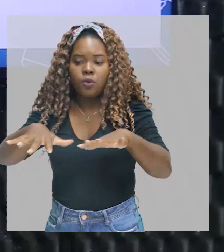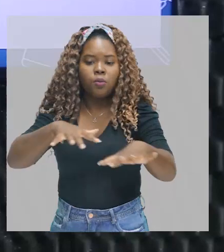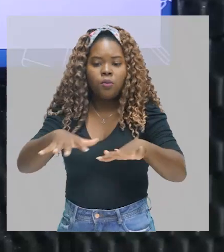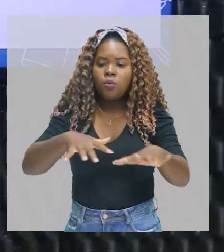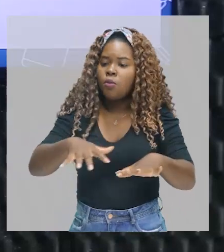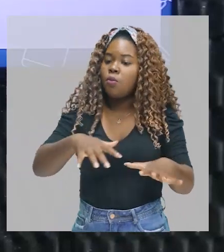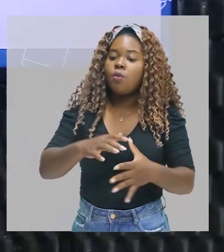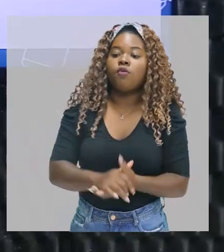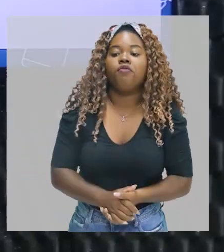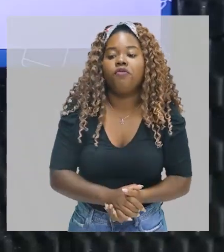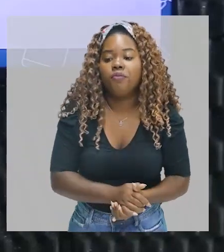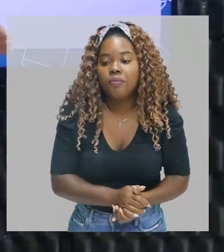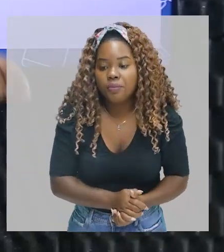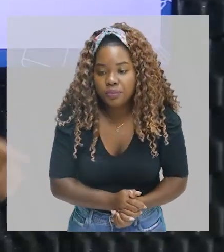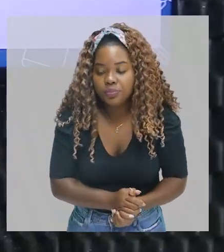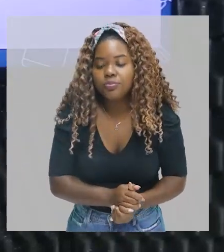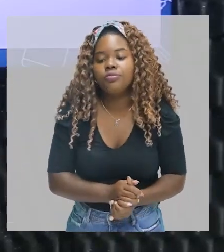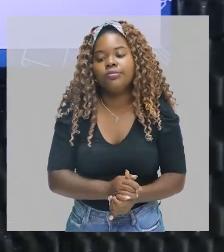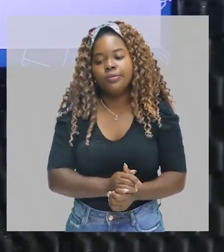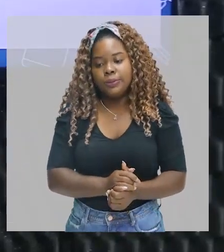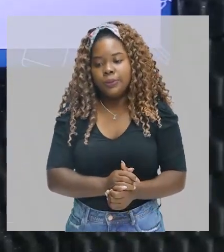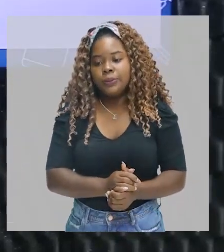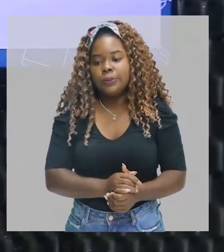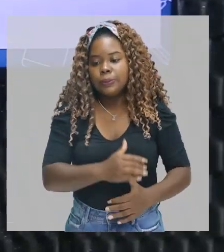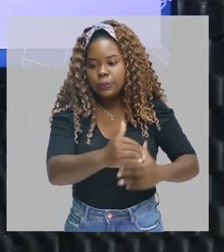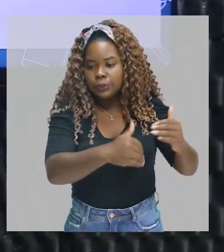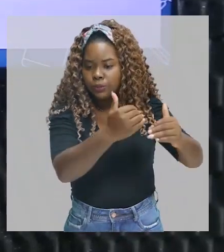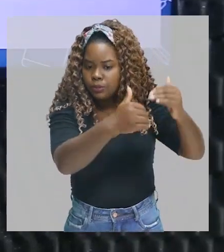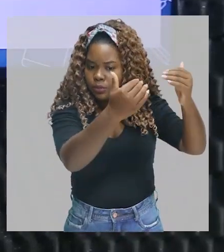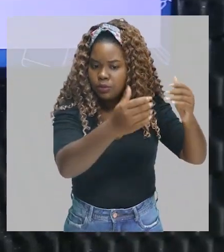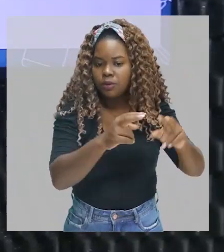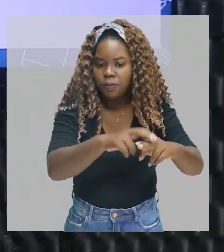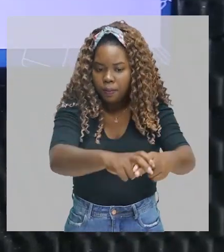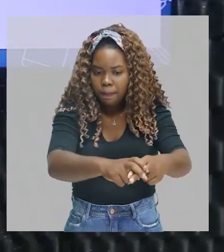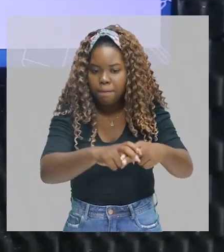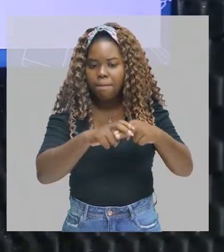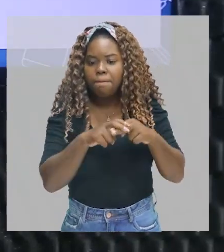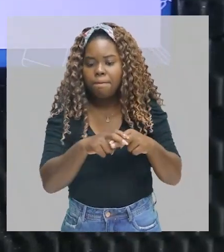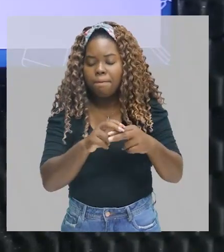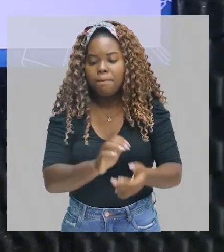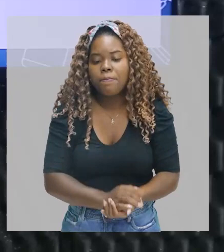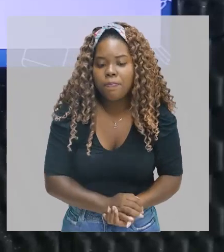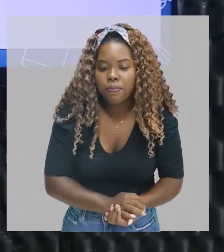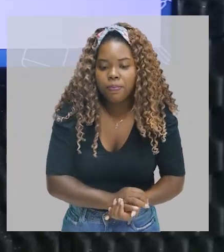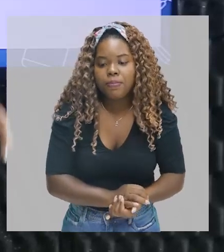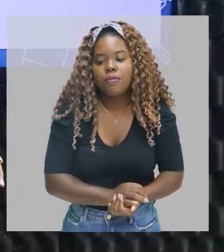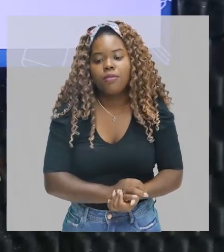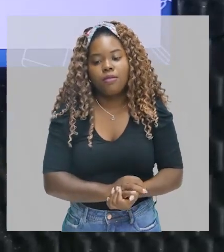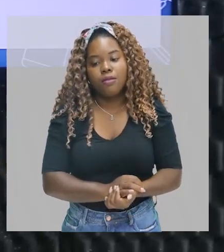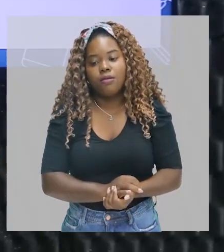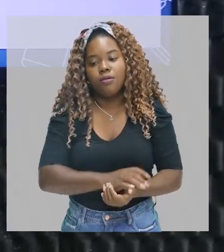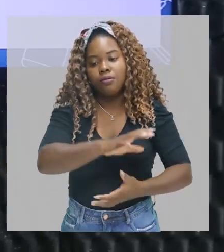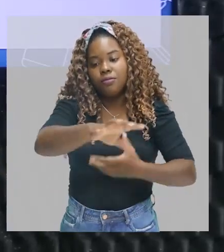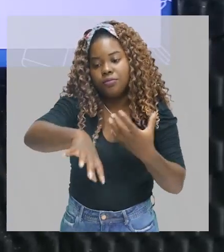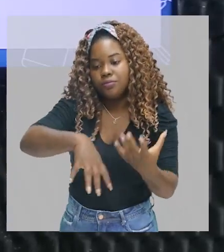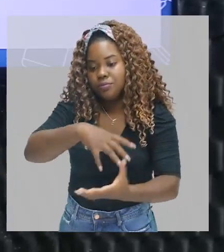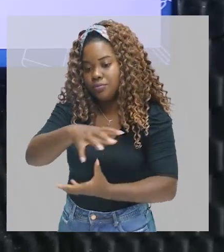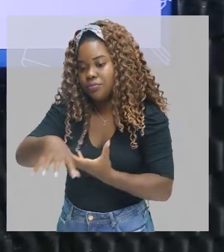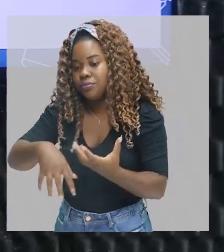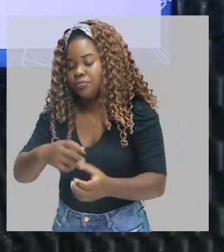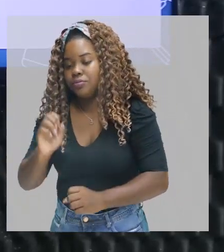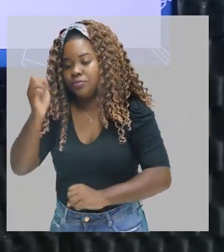revolucionário por conta da Revolução Industrial. Então, acontece no campo político, incide na arte, tá